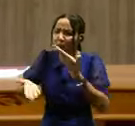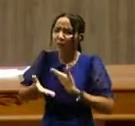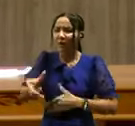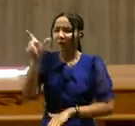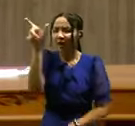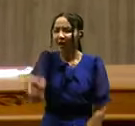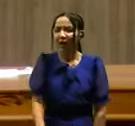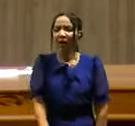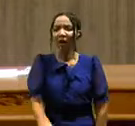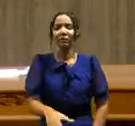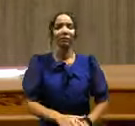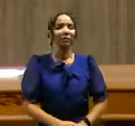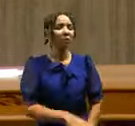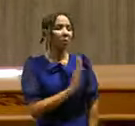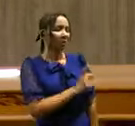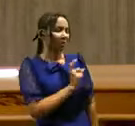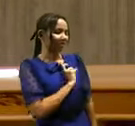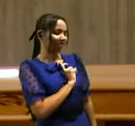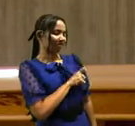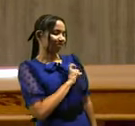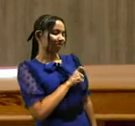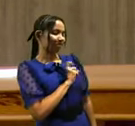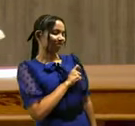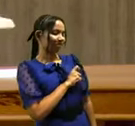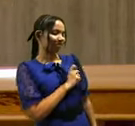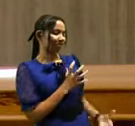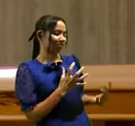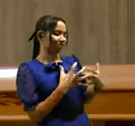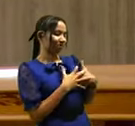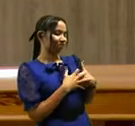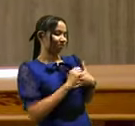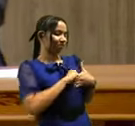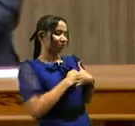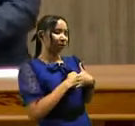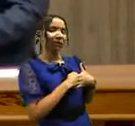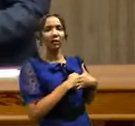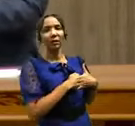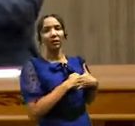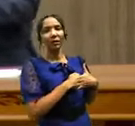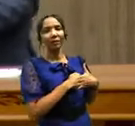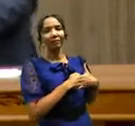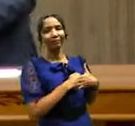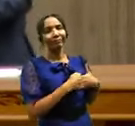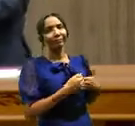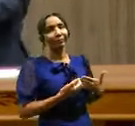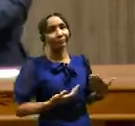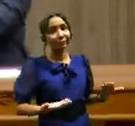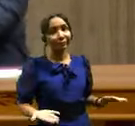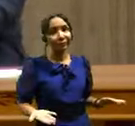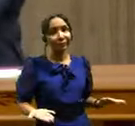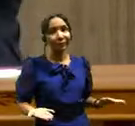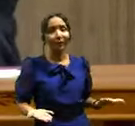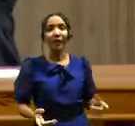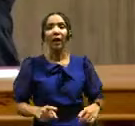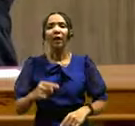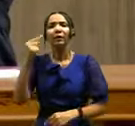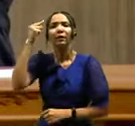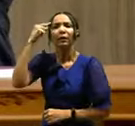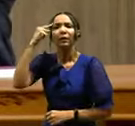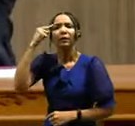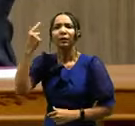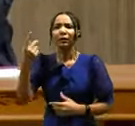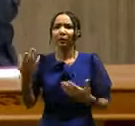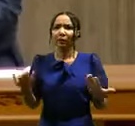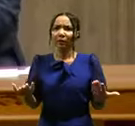a palavra de Deus é não é a Bíblia Sagrada Jeremias 23:29 como fogo